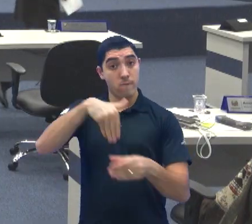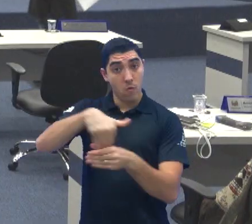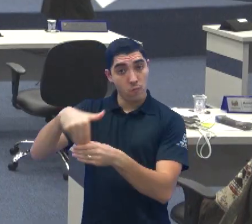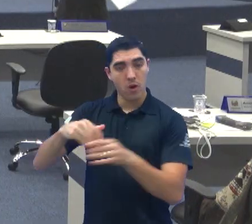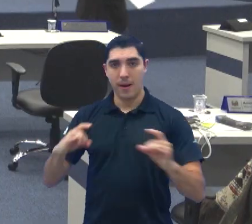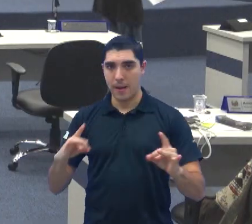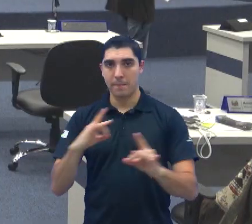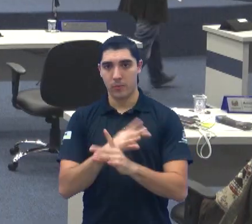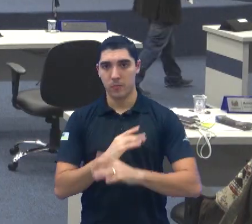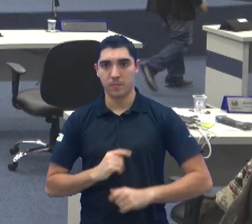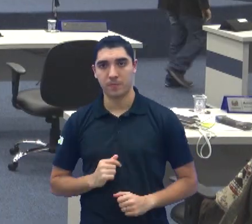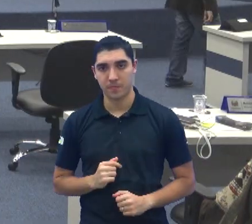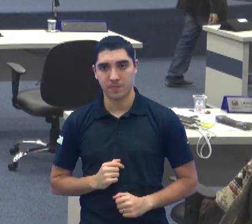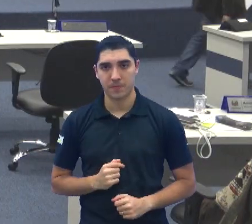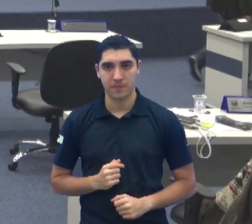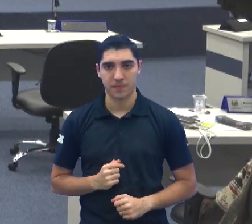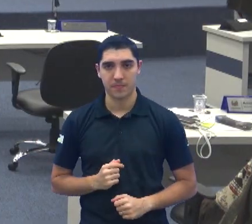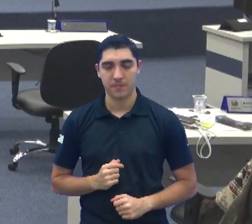votação.